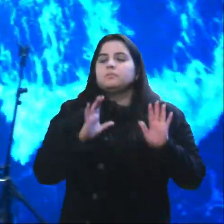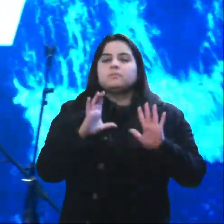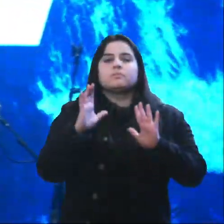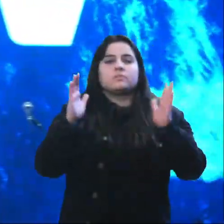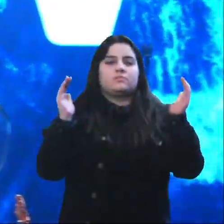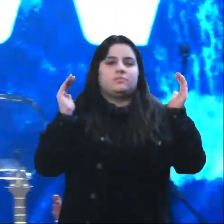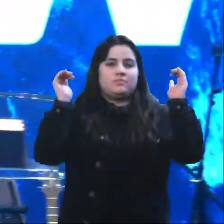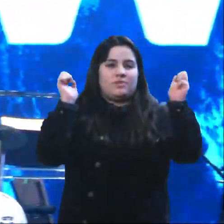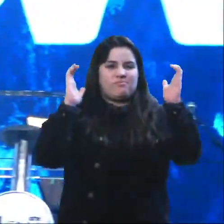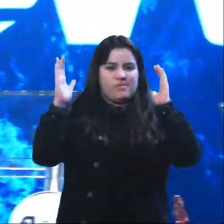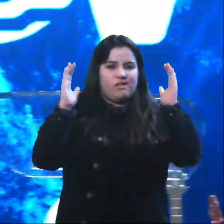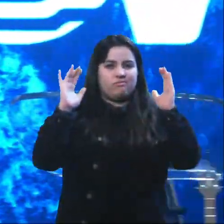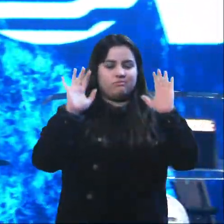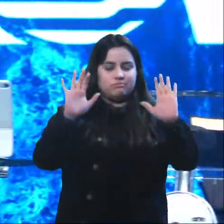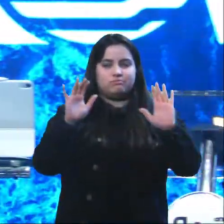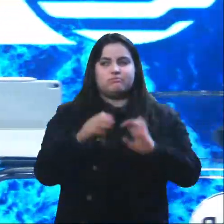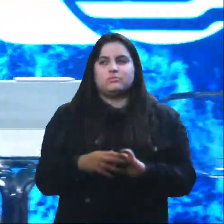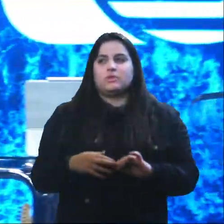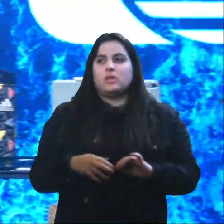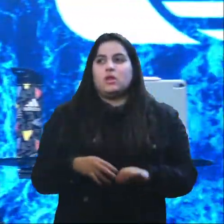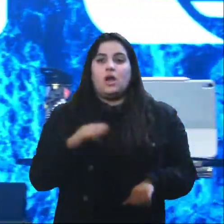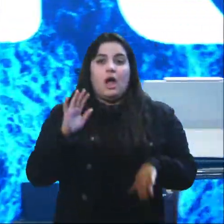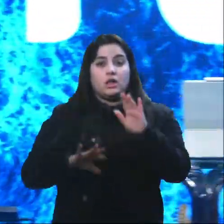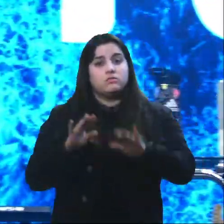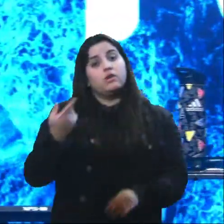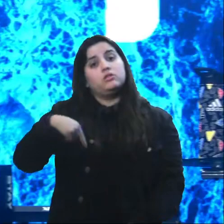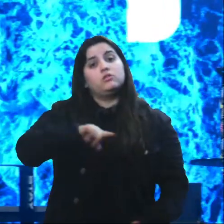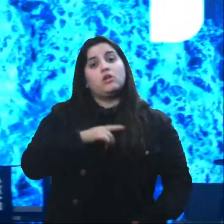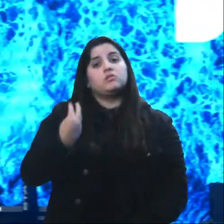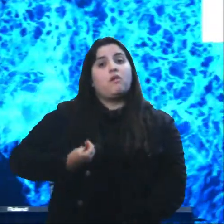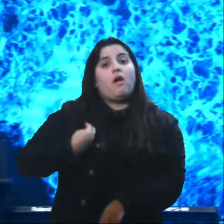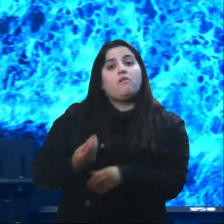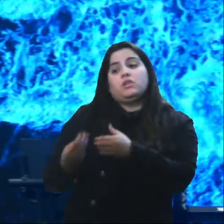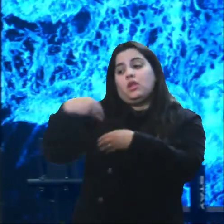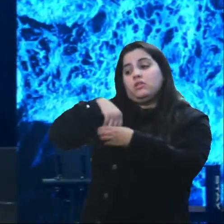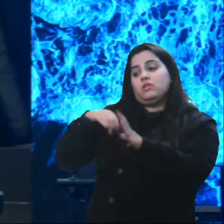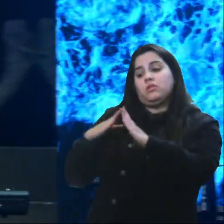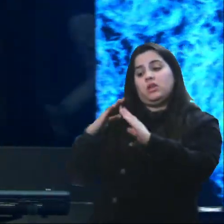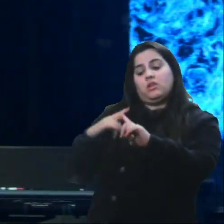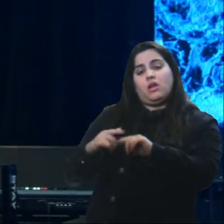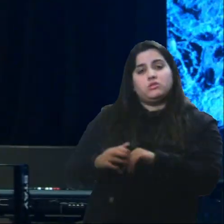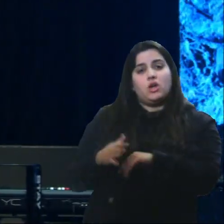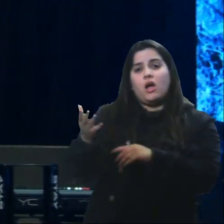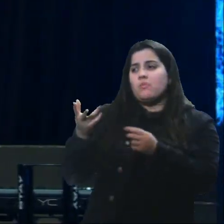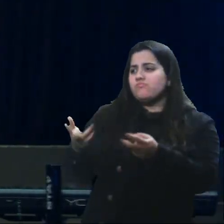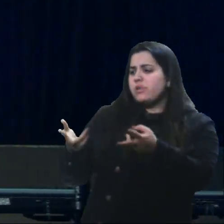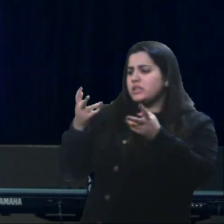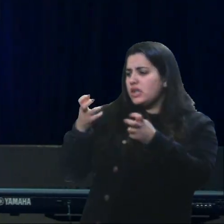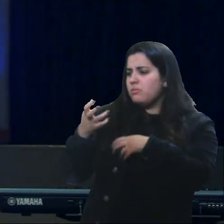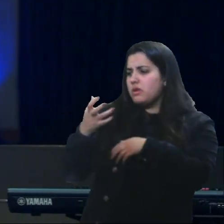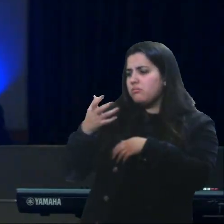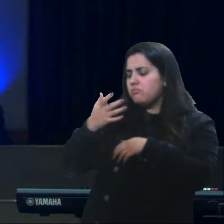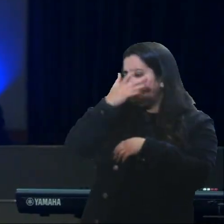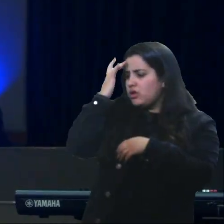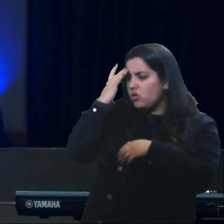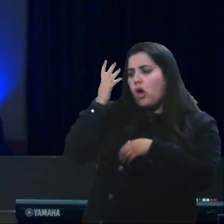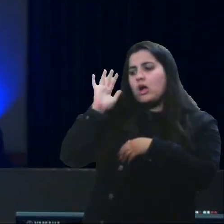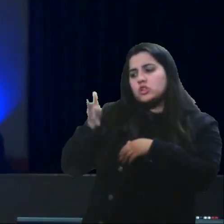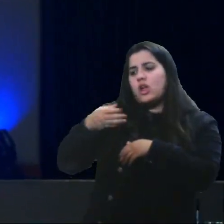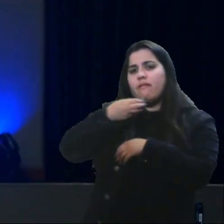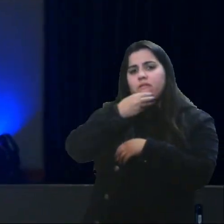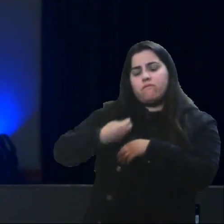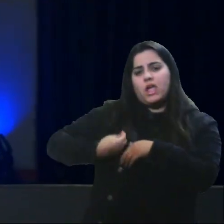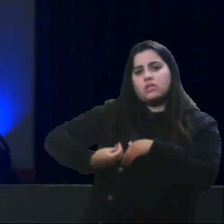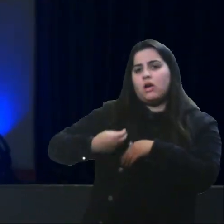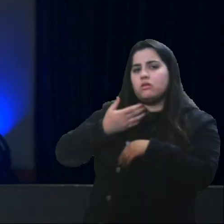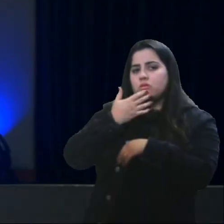parênteses. Quantas vezes nós andamos aqui na igreja e vemos pessoas que nasceram na igreja, num lar cristão. Quem nasceu num lar cristão